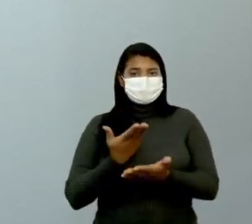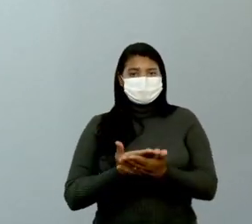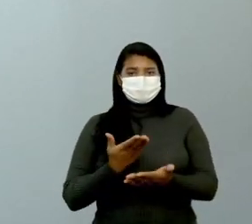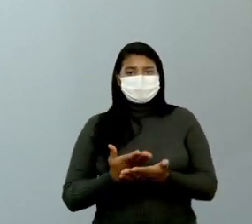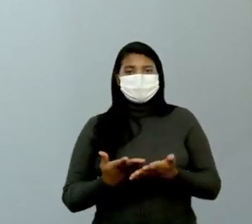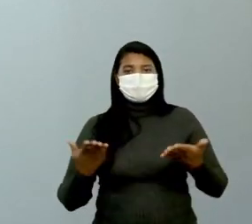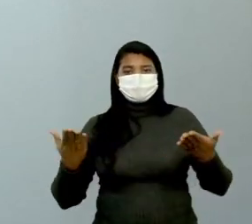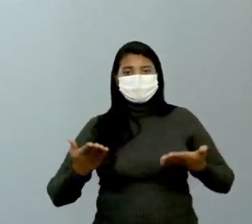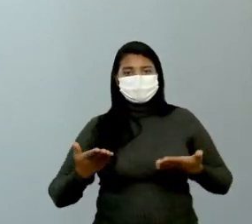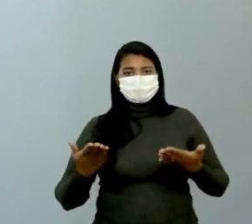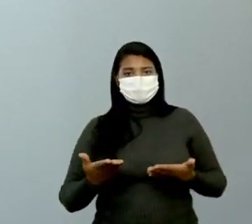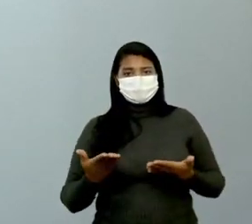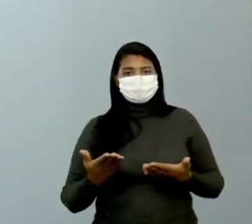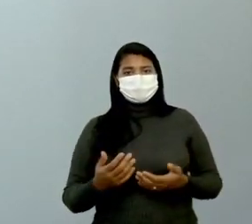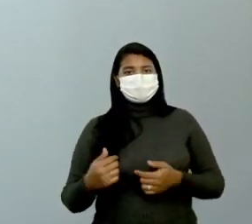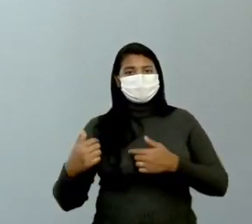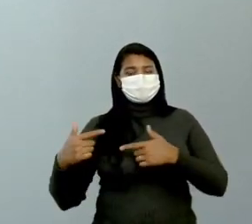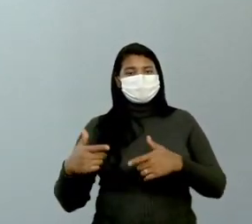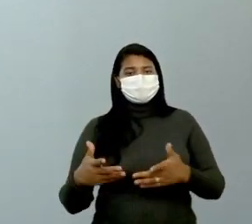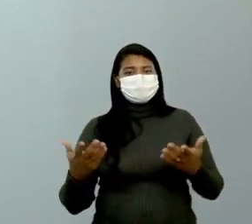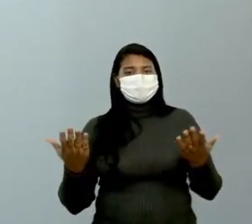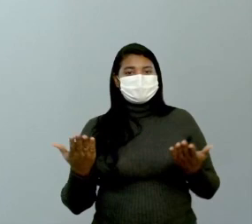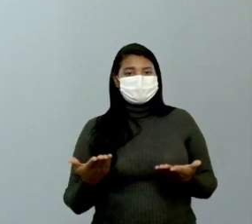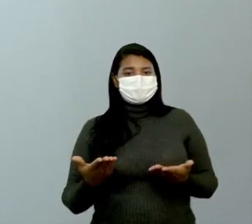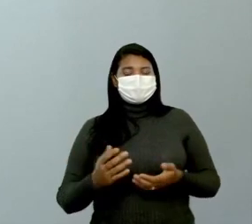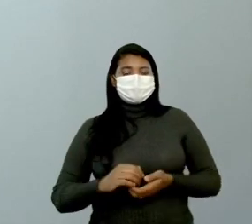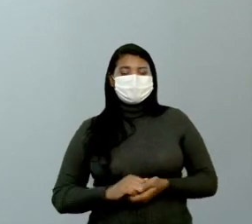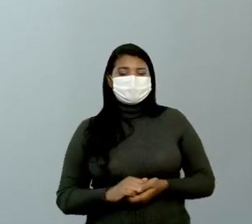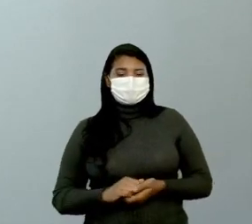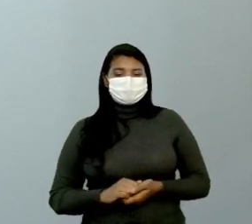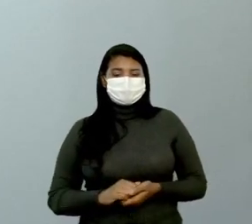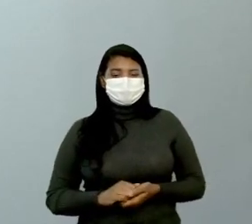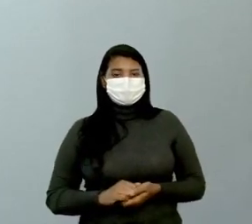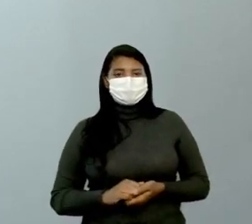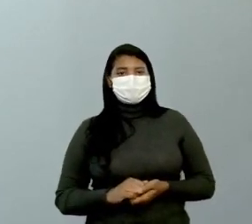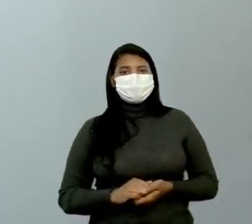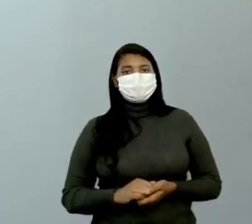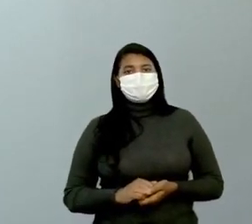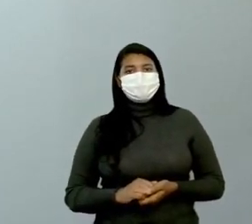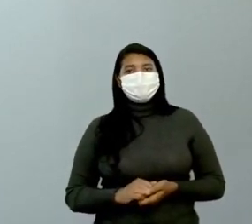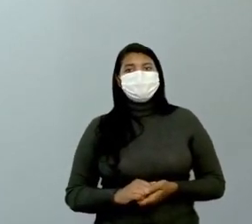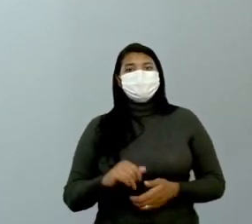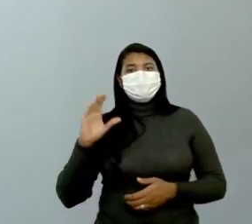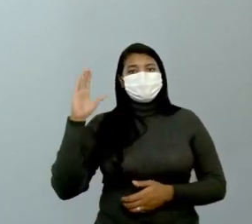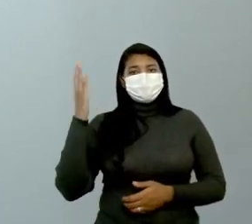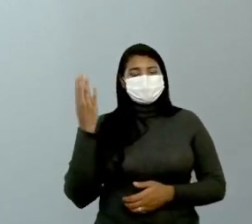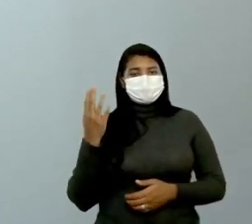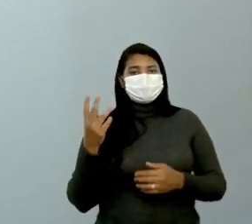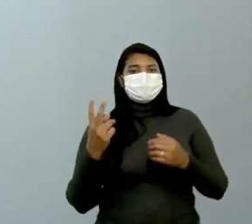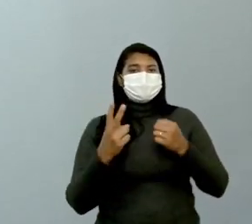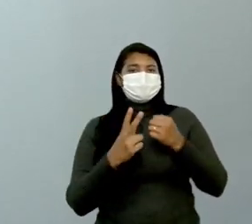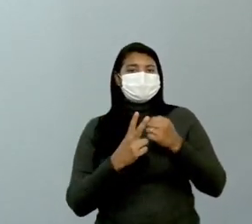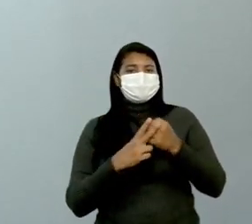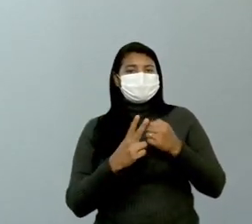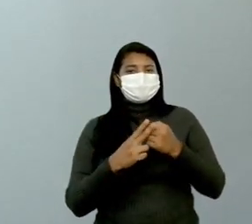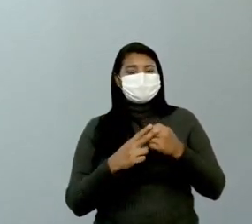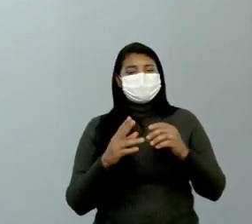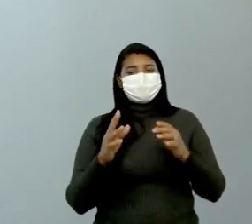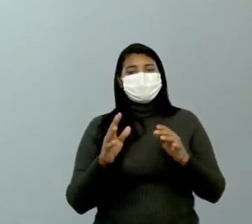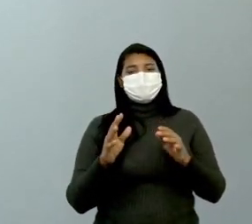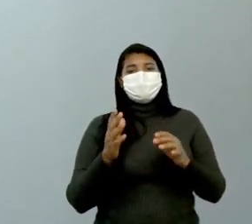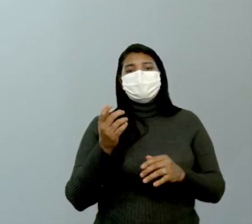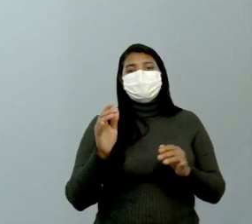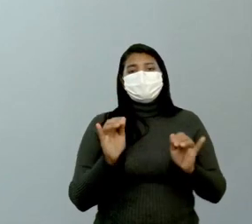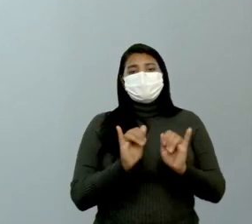hoje, nós vamos fazer ali um review dos tempos verbais simples da língua